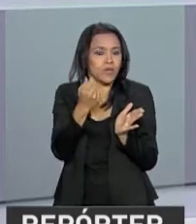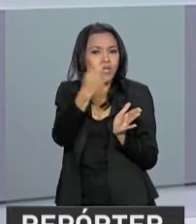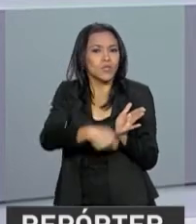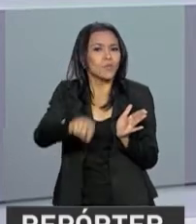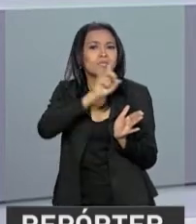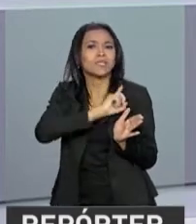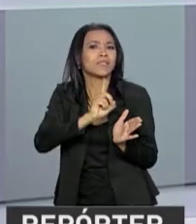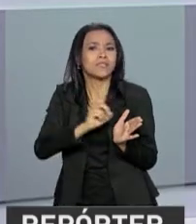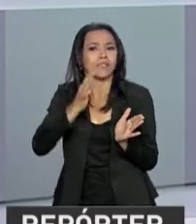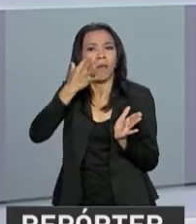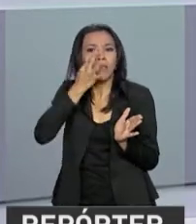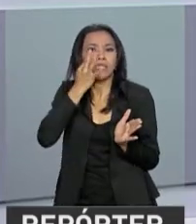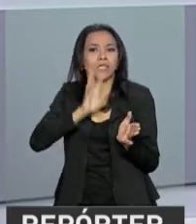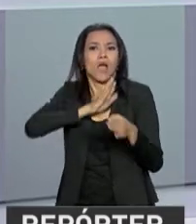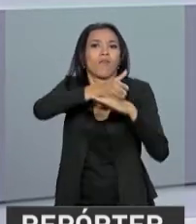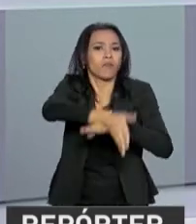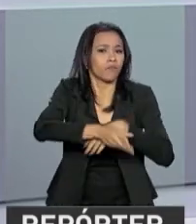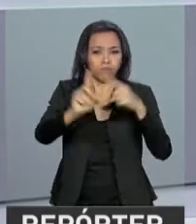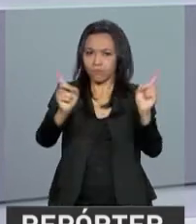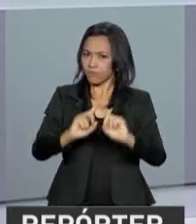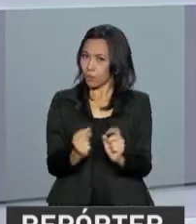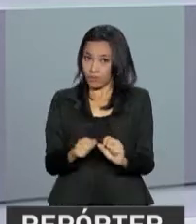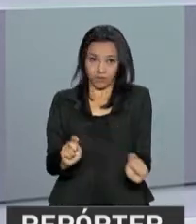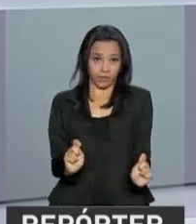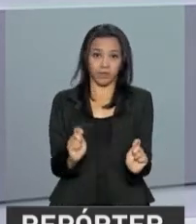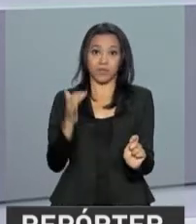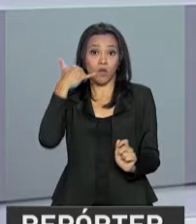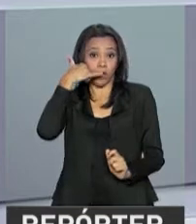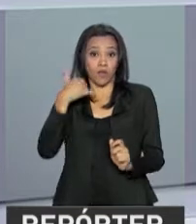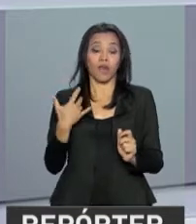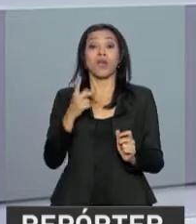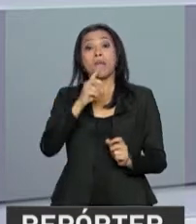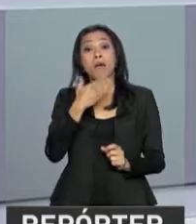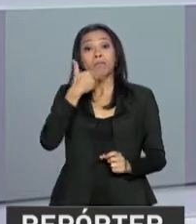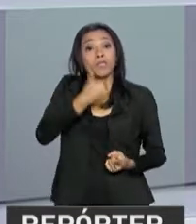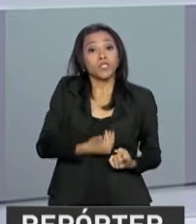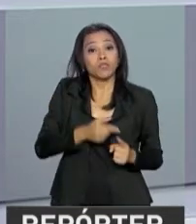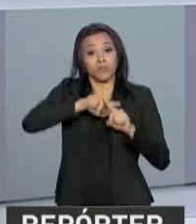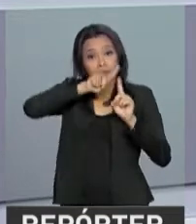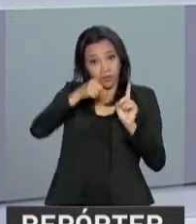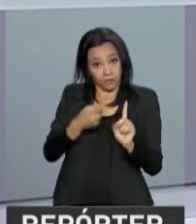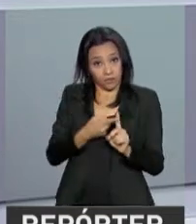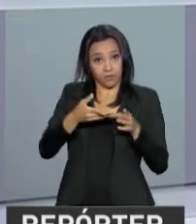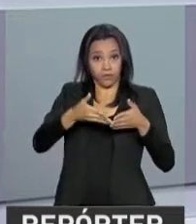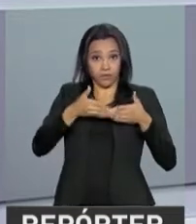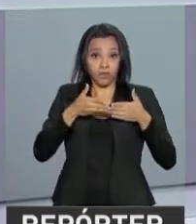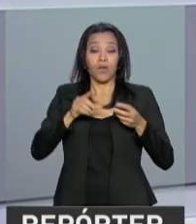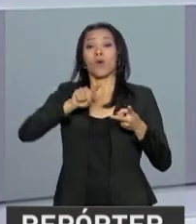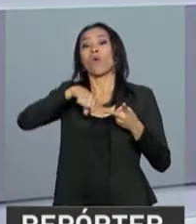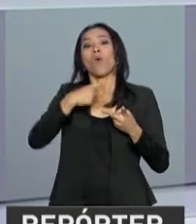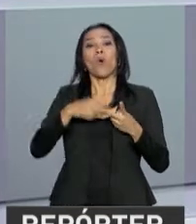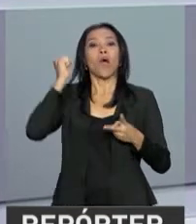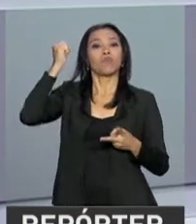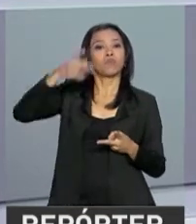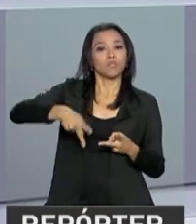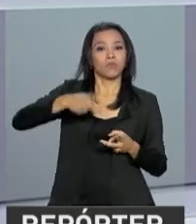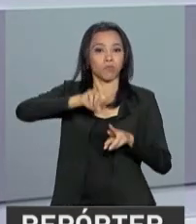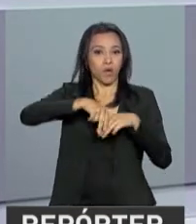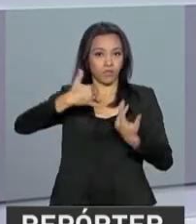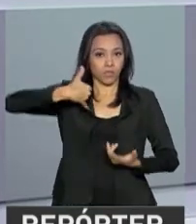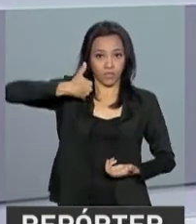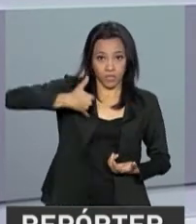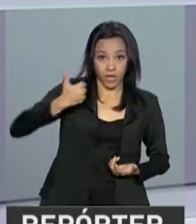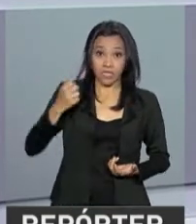agendamento presencial. A medida vale inicialmente para pedidos de salário maternidade e aposentadoria por idade. Nos casos